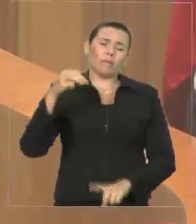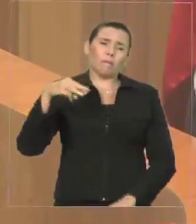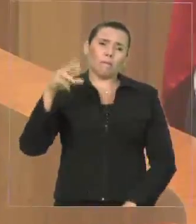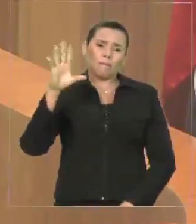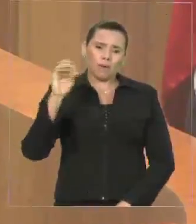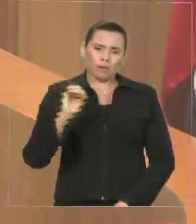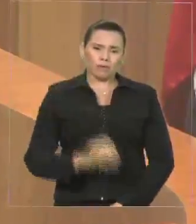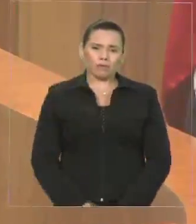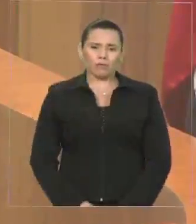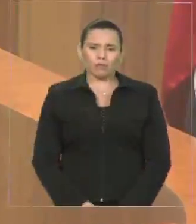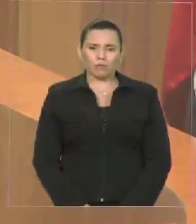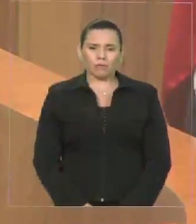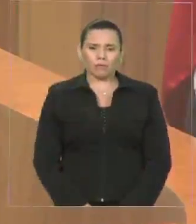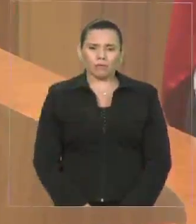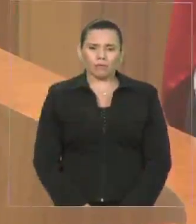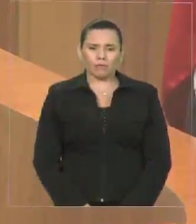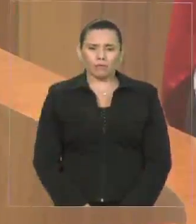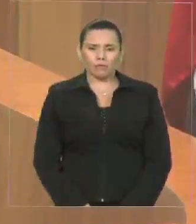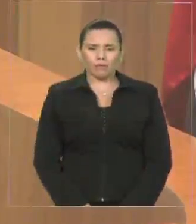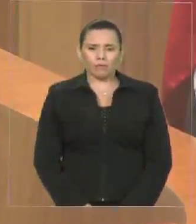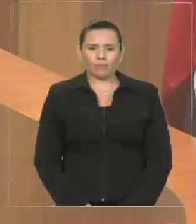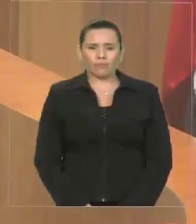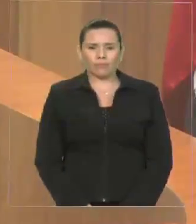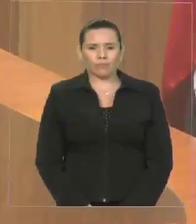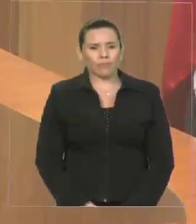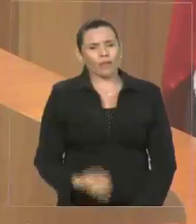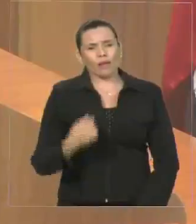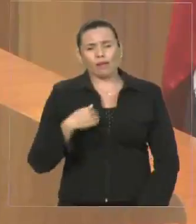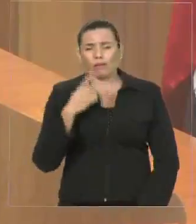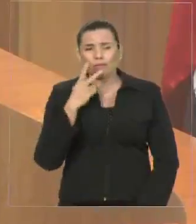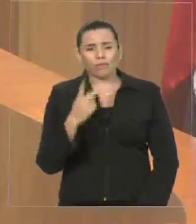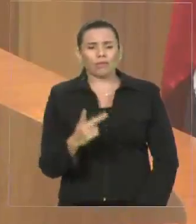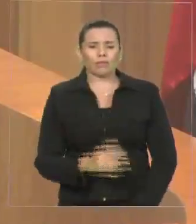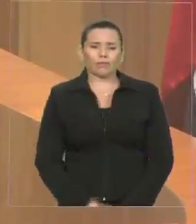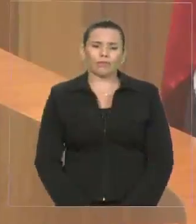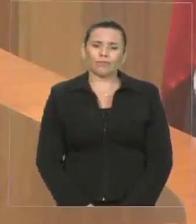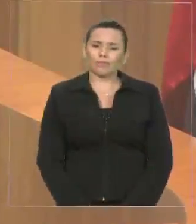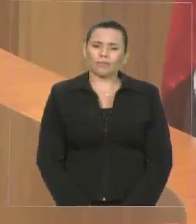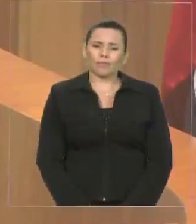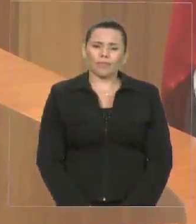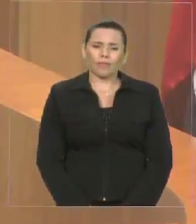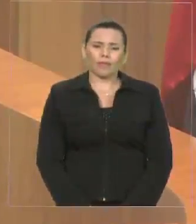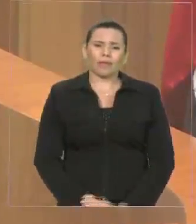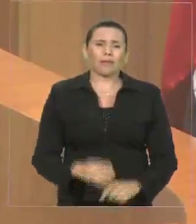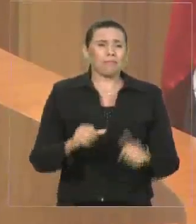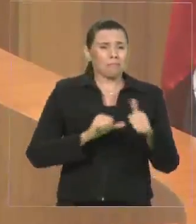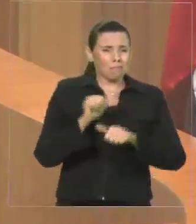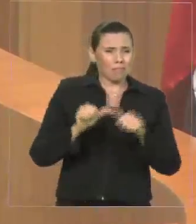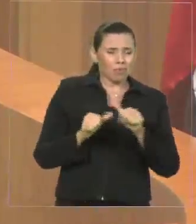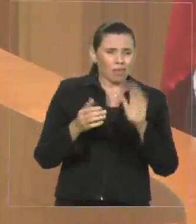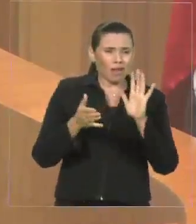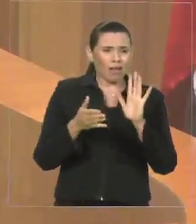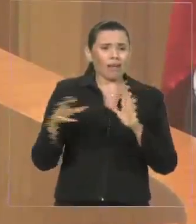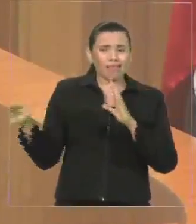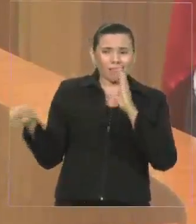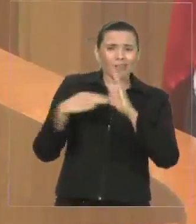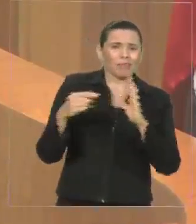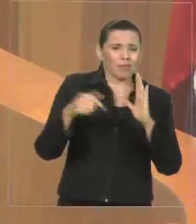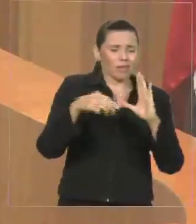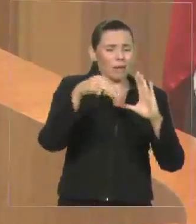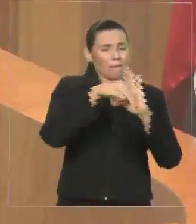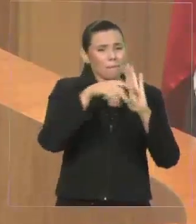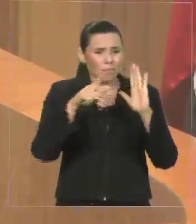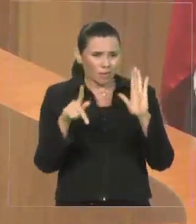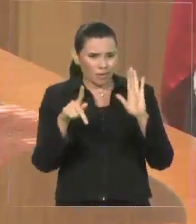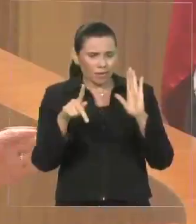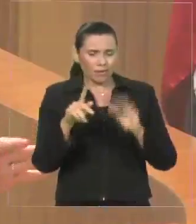Civil, mas não através de uma medida provisória, deputado Levi Pontes, me permita dizer. Sob pena de nós entendermos